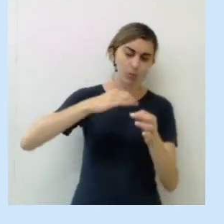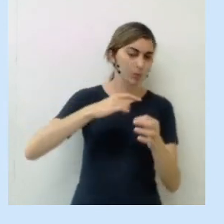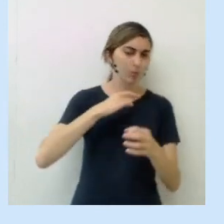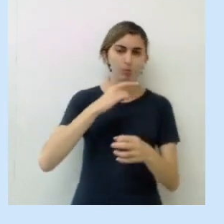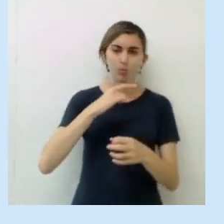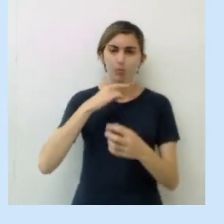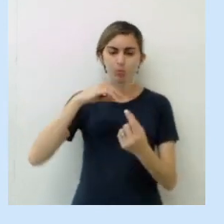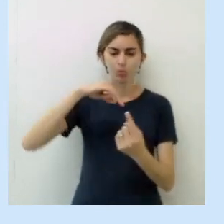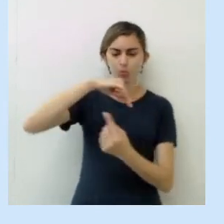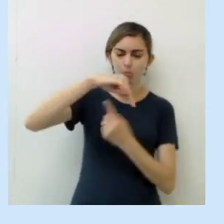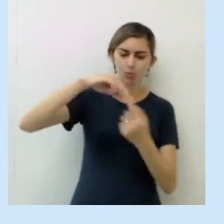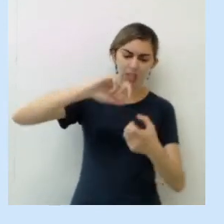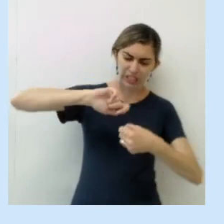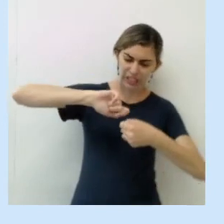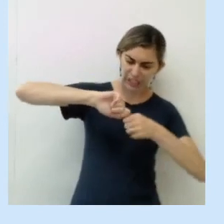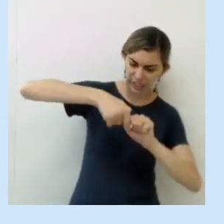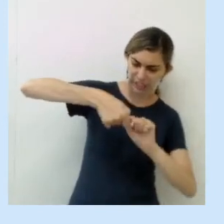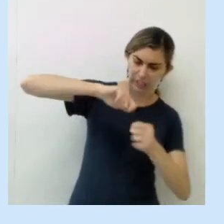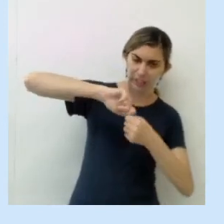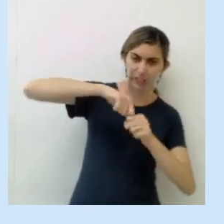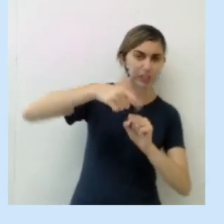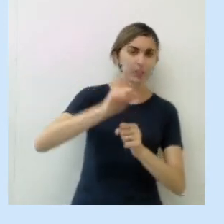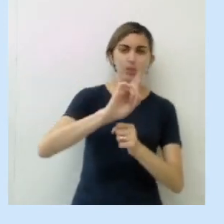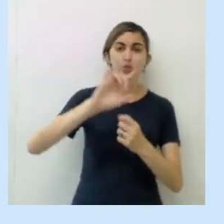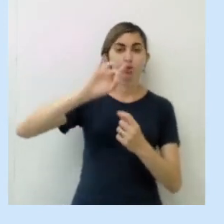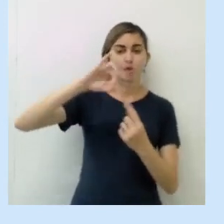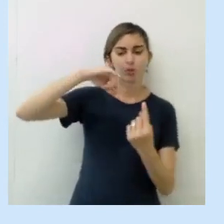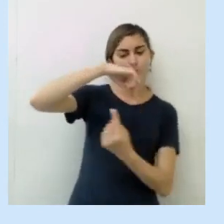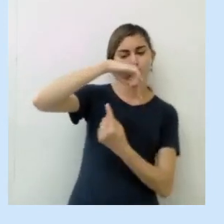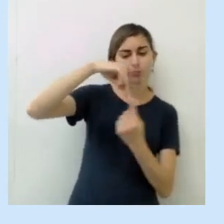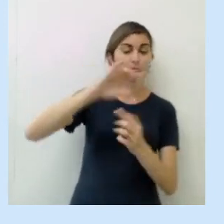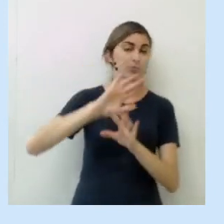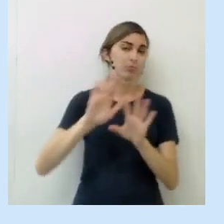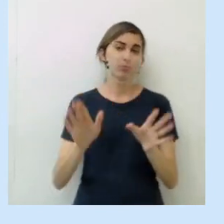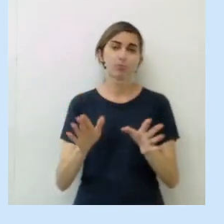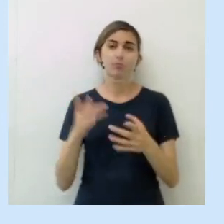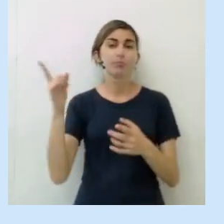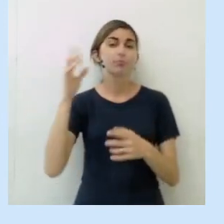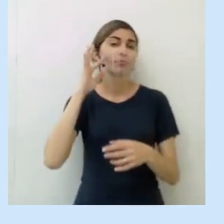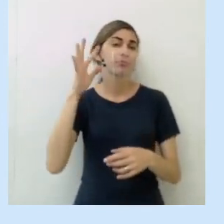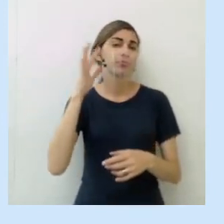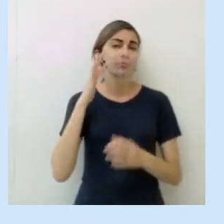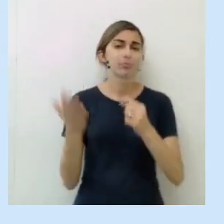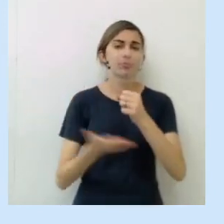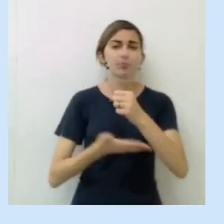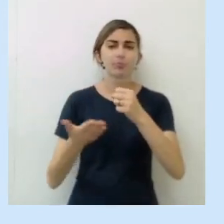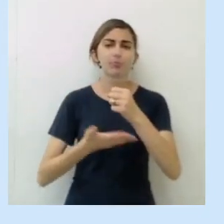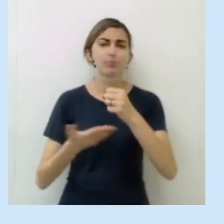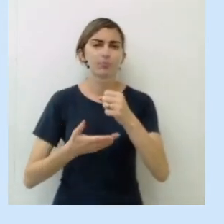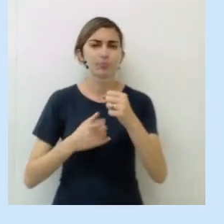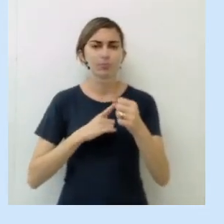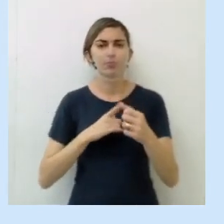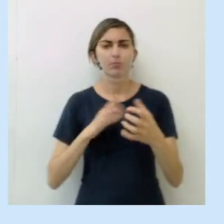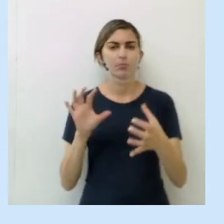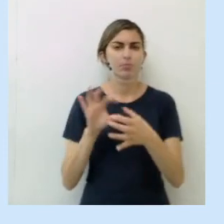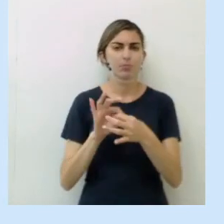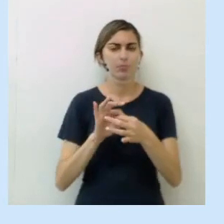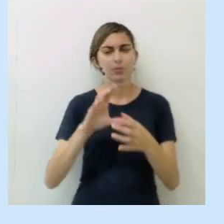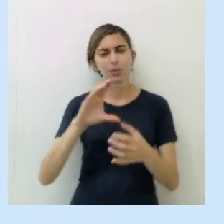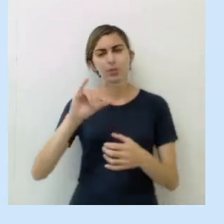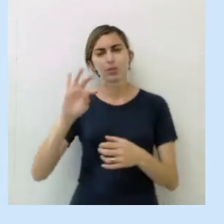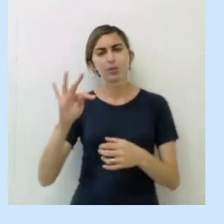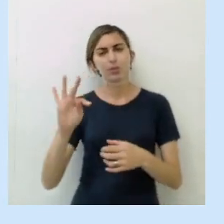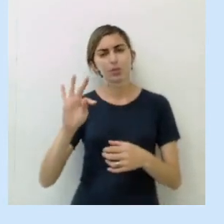não contorciono, eu não vou torcer essa ligação. Qual é a teoria básica de uma ligação cis-trans? Eu vou